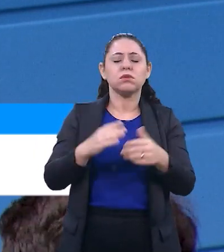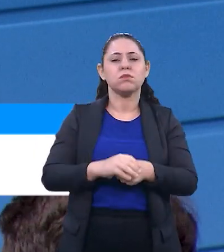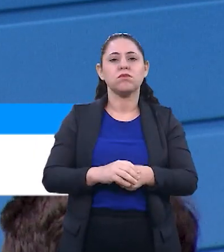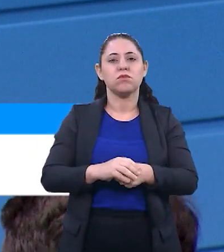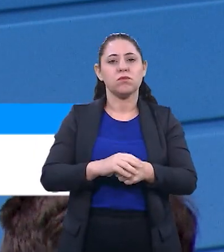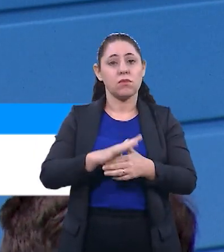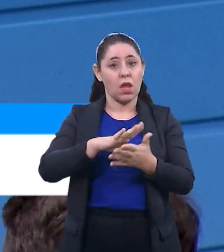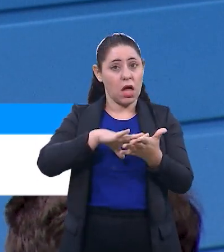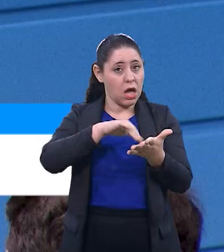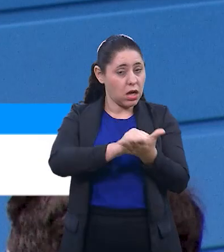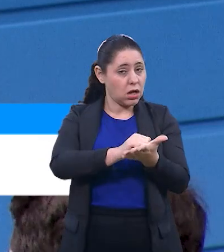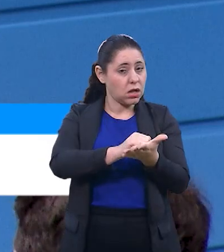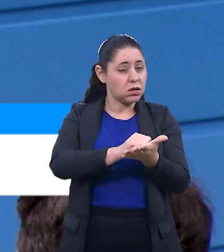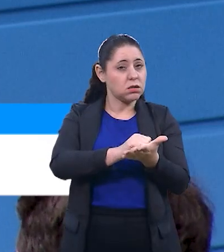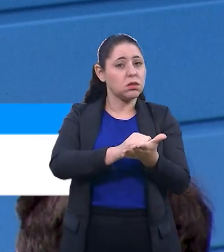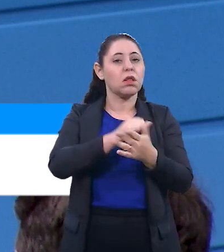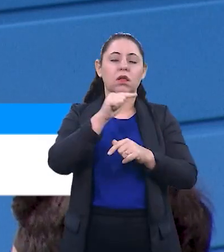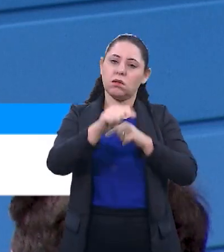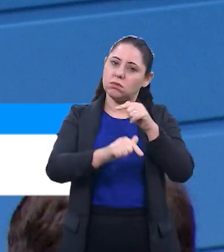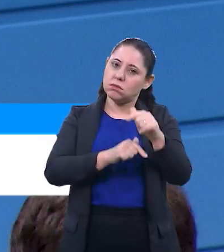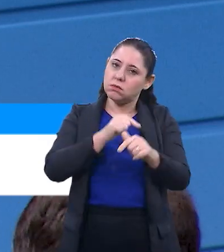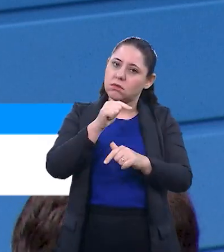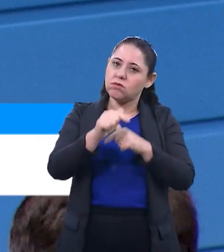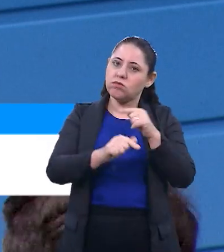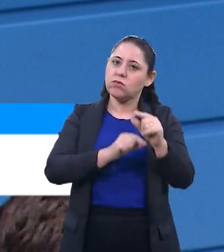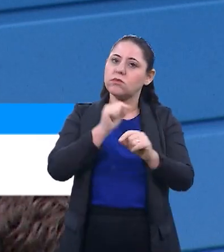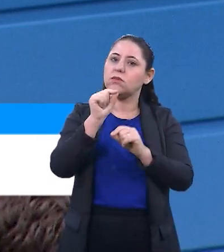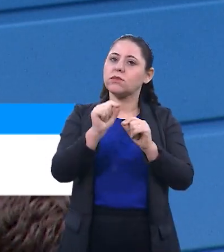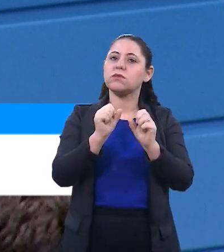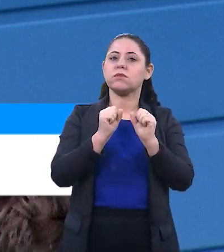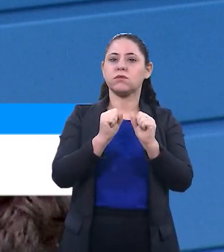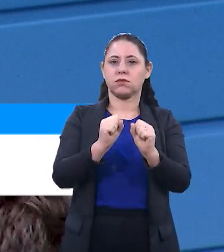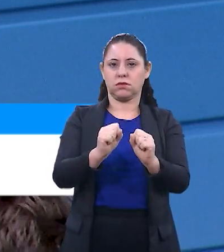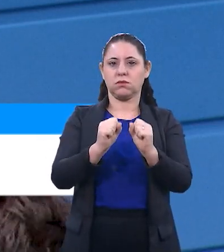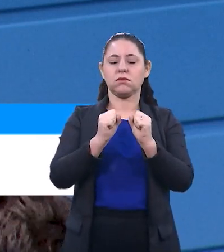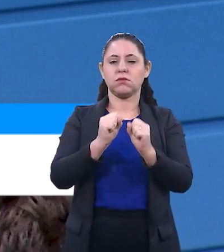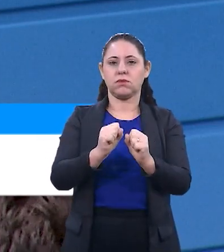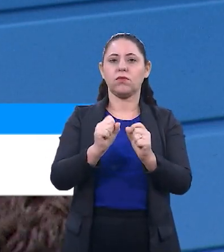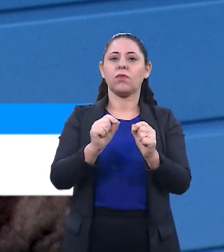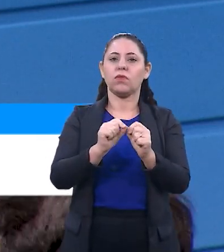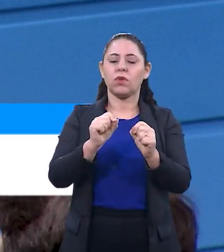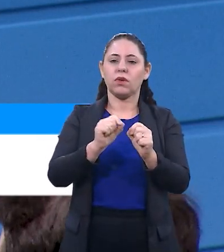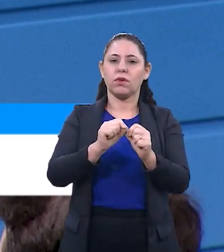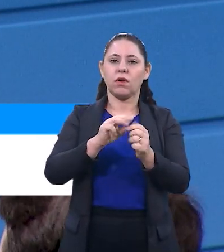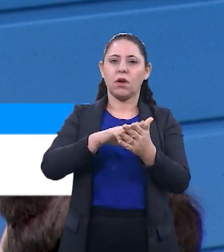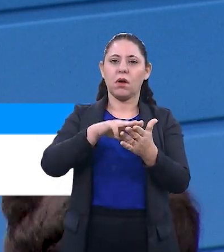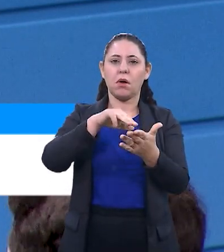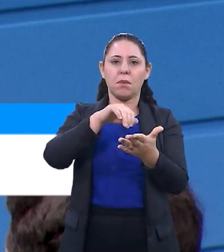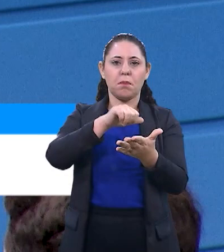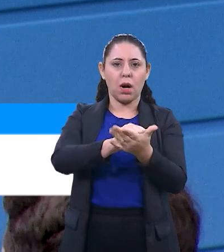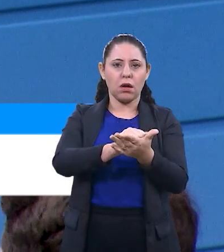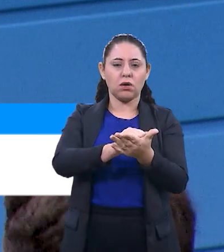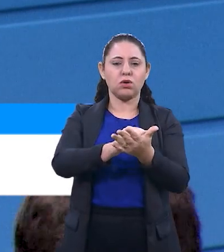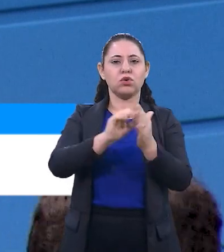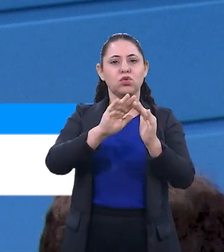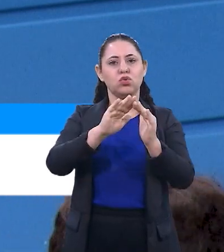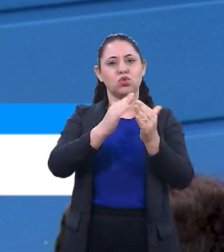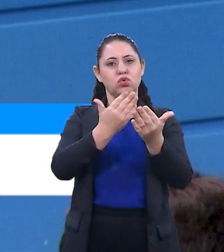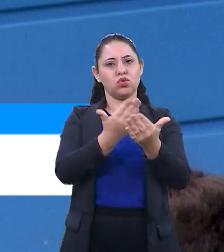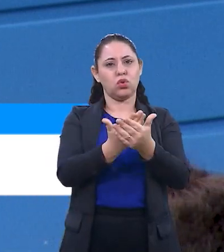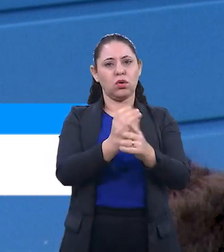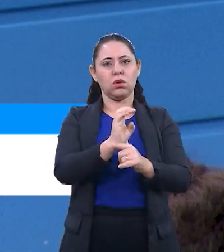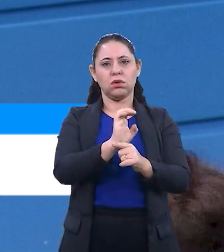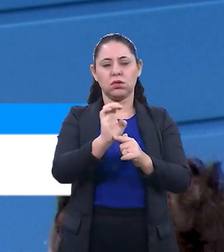ou seja, com registro em carteira de trabalho, para que assim possam efetuar a matrícula